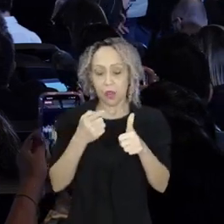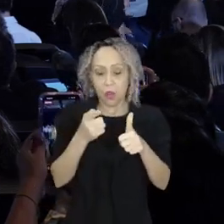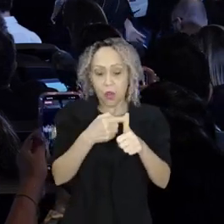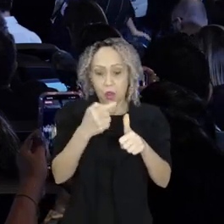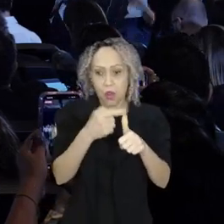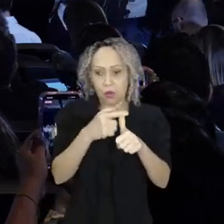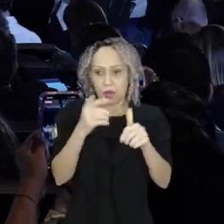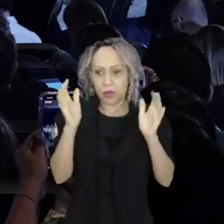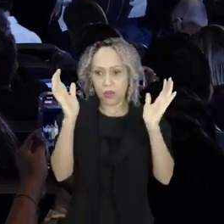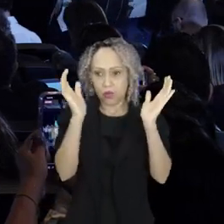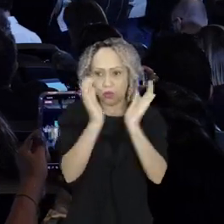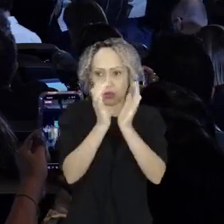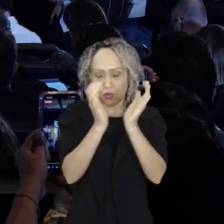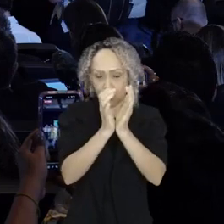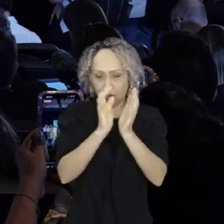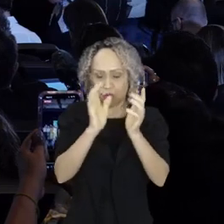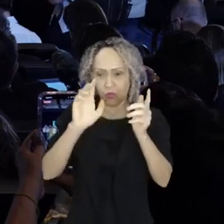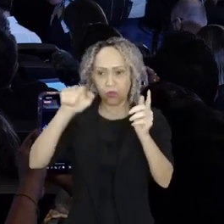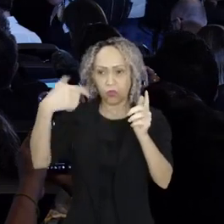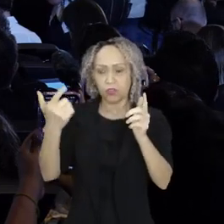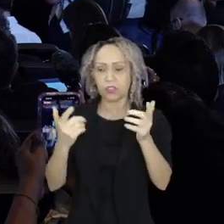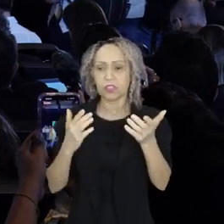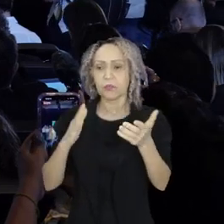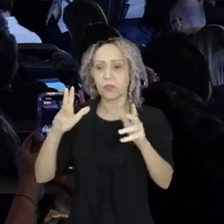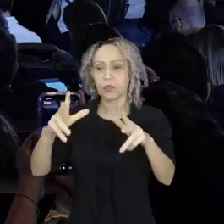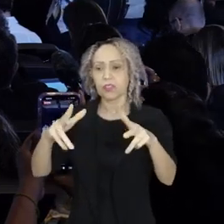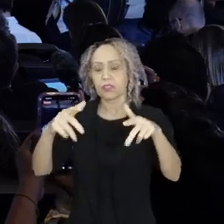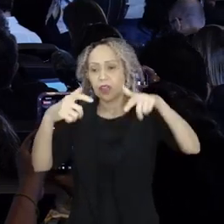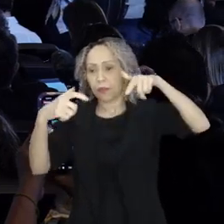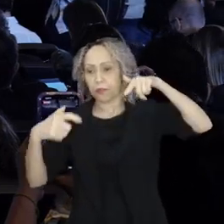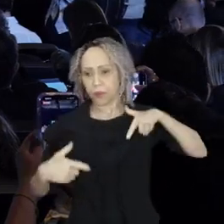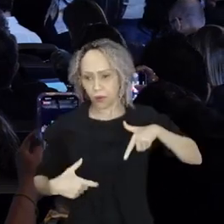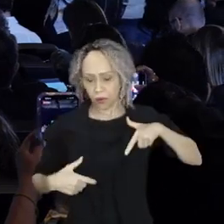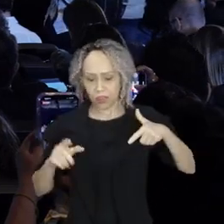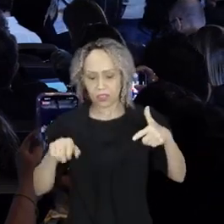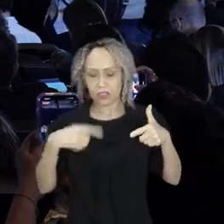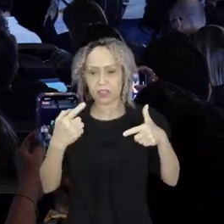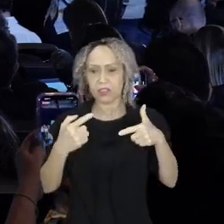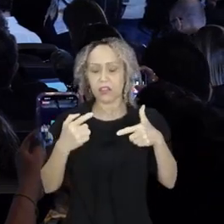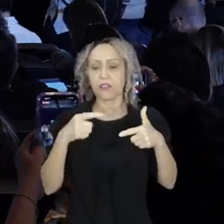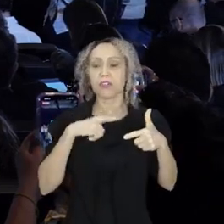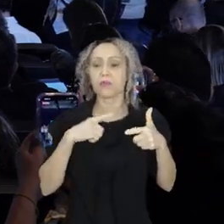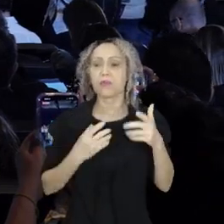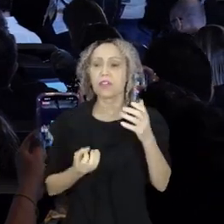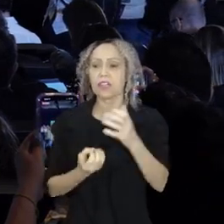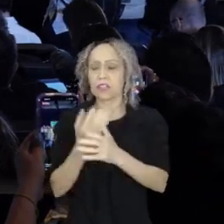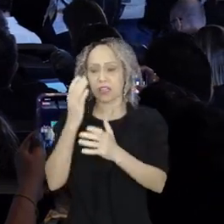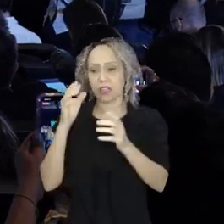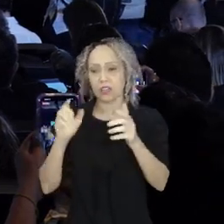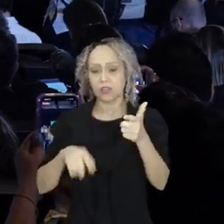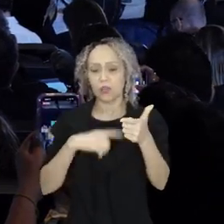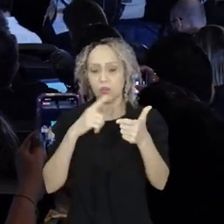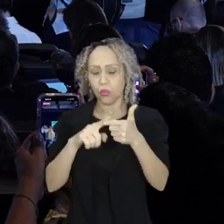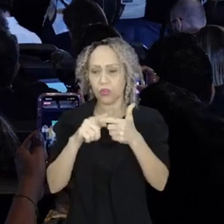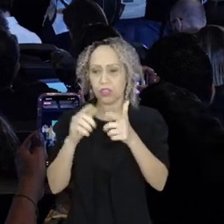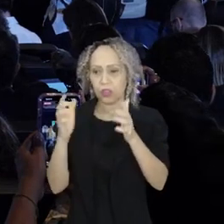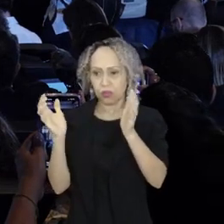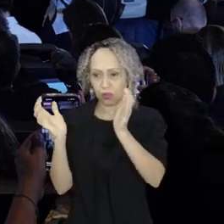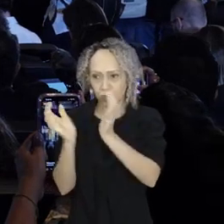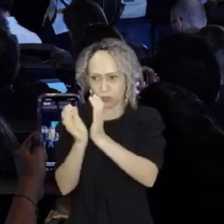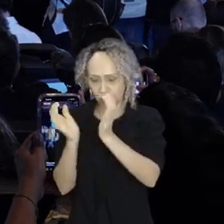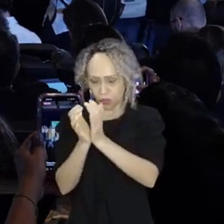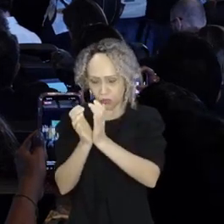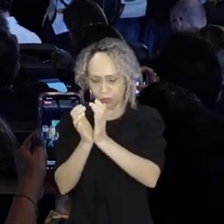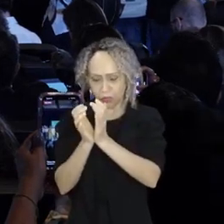do governo federal em cada estado, para que a gente possa, dentro de pouco tempo, estar,